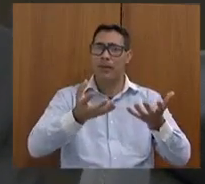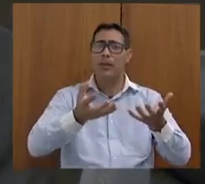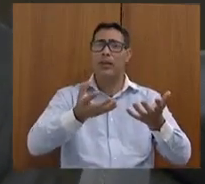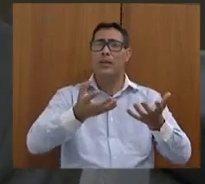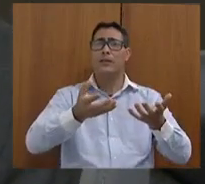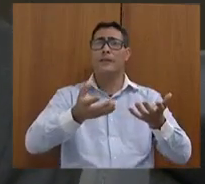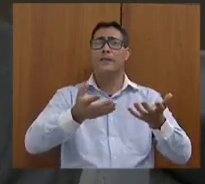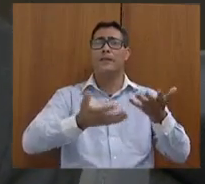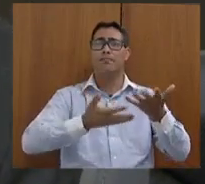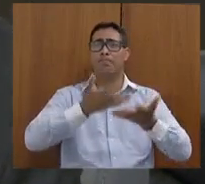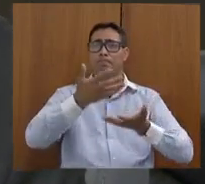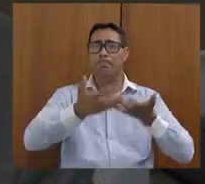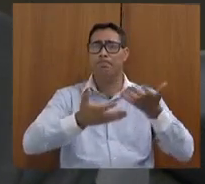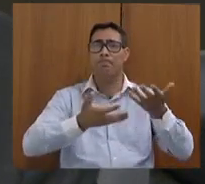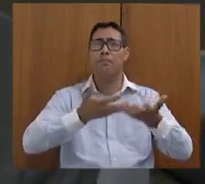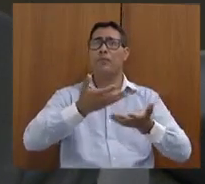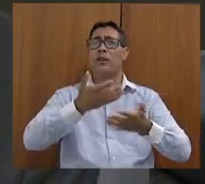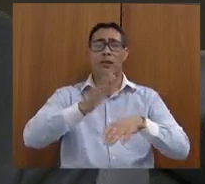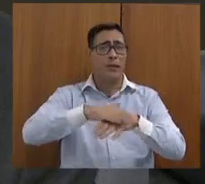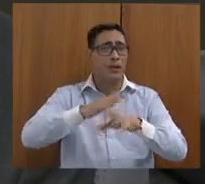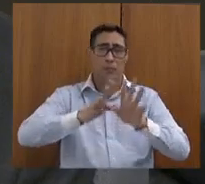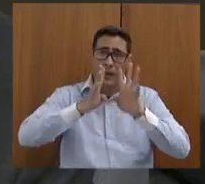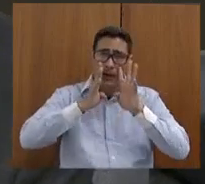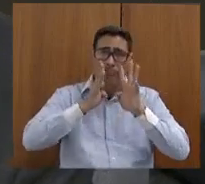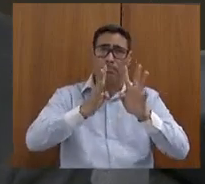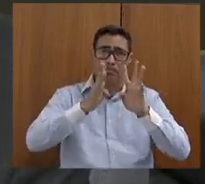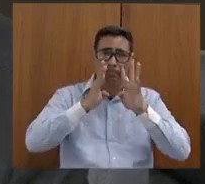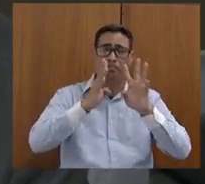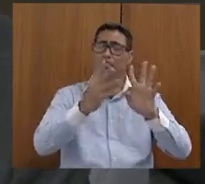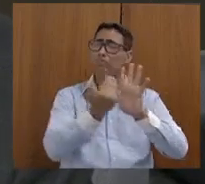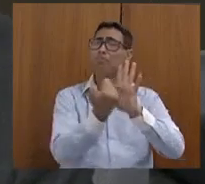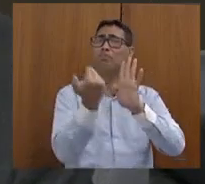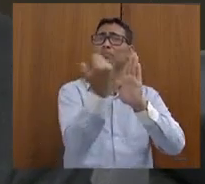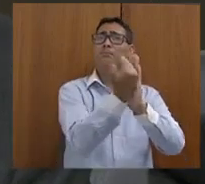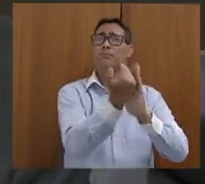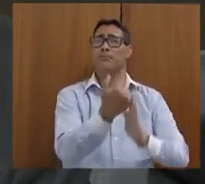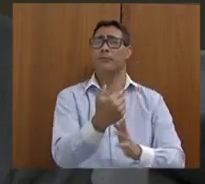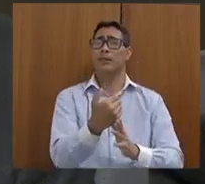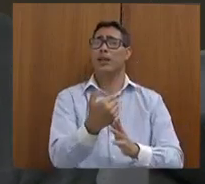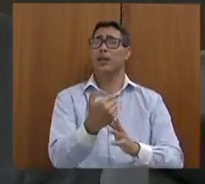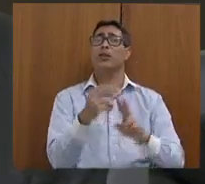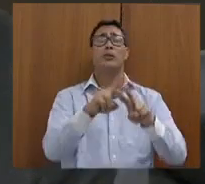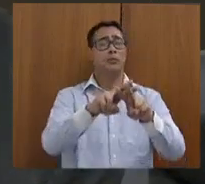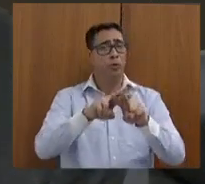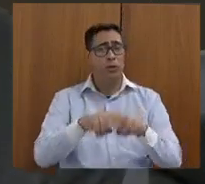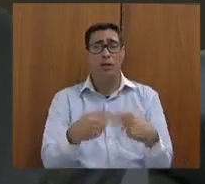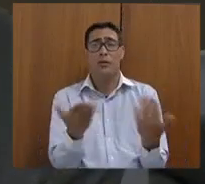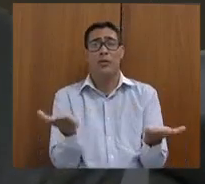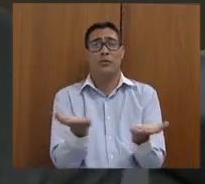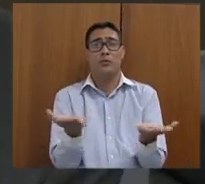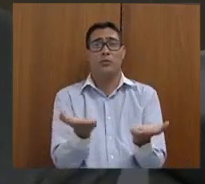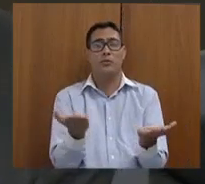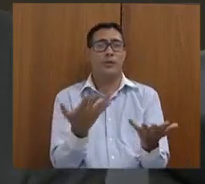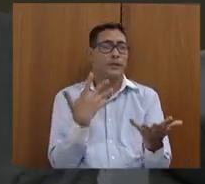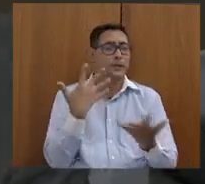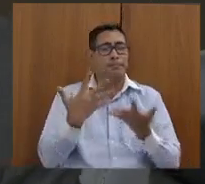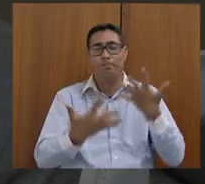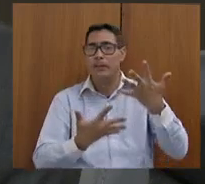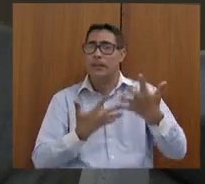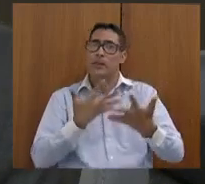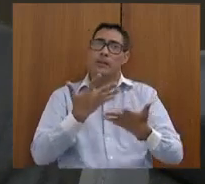robusto ainda mais dentro desse momento de incerteza e insegurança que estamos vivendo